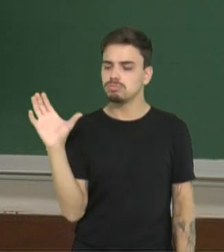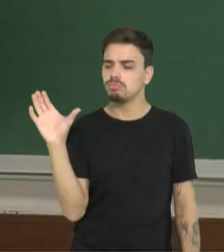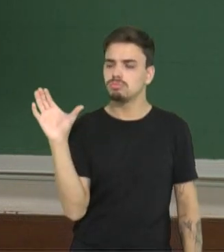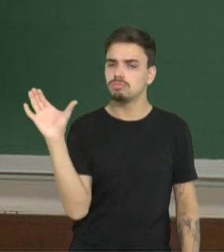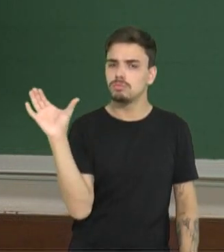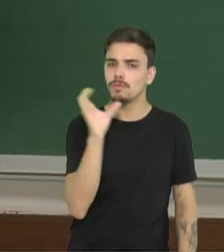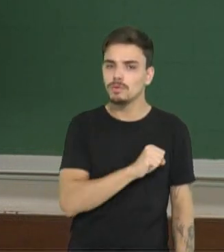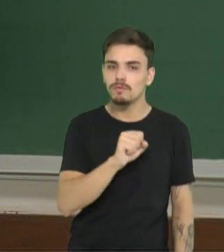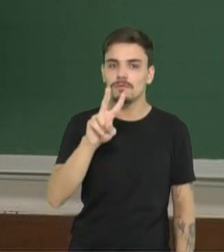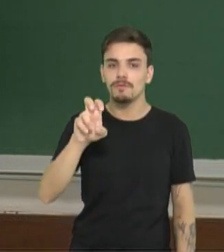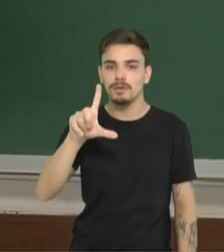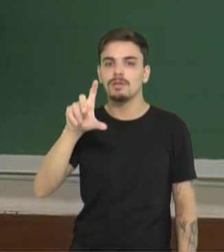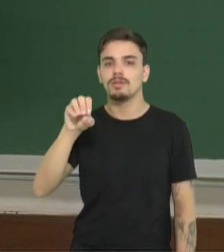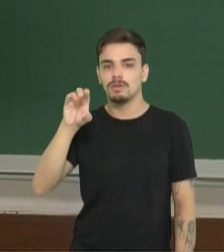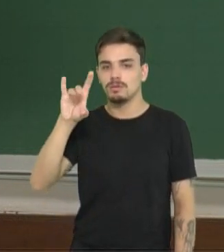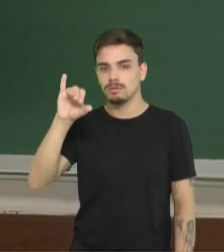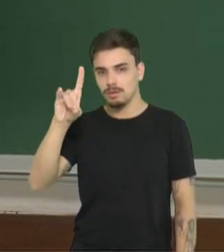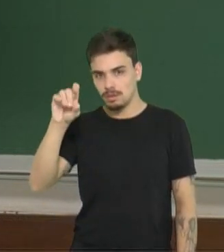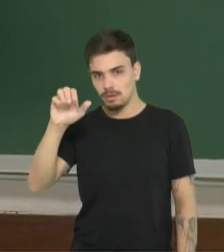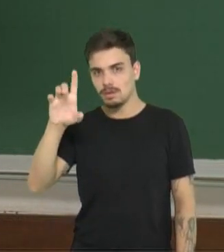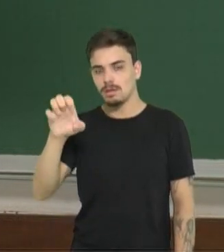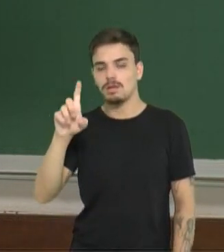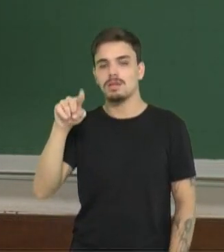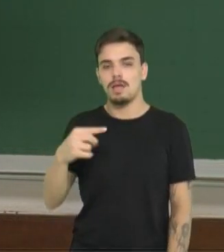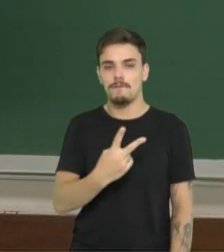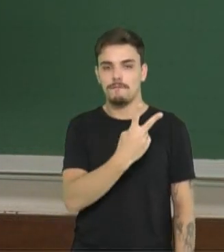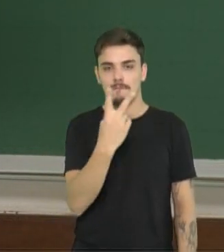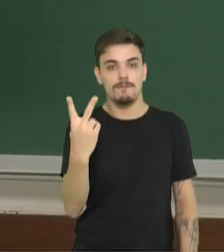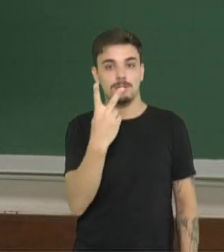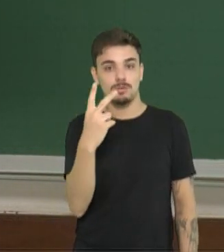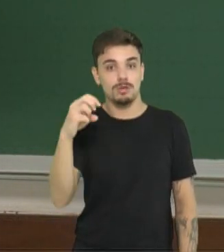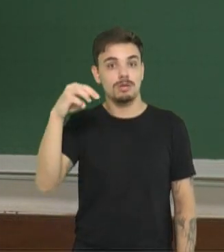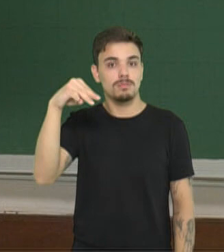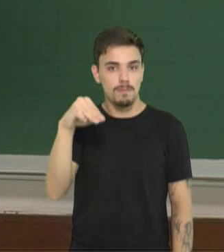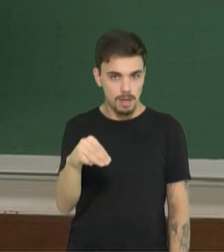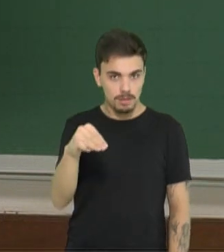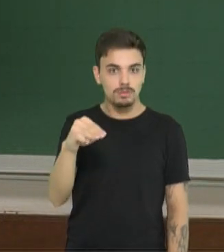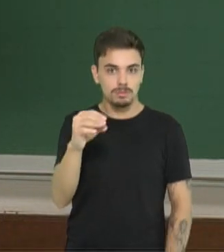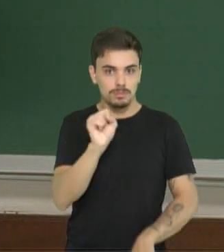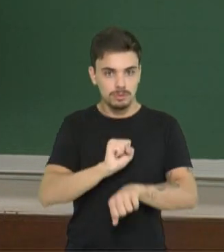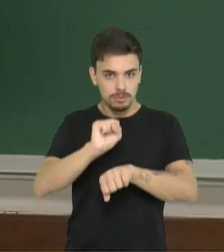animal chegou foi 22 metros por segundo. Então, a